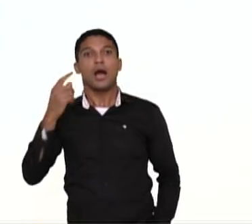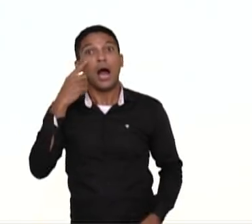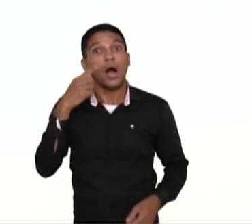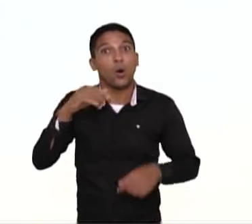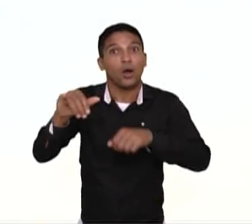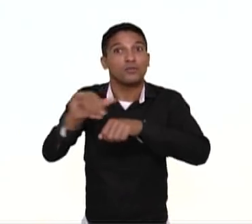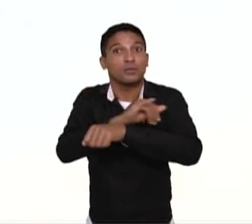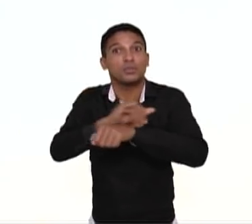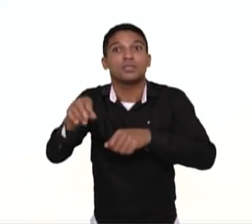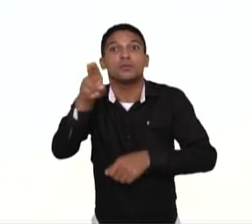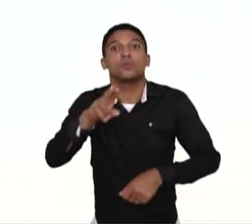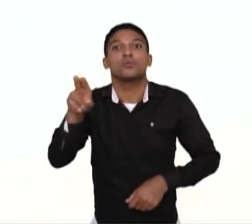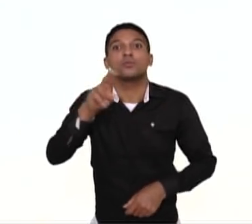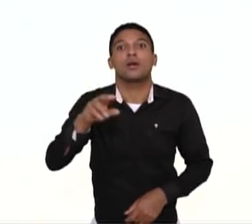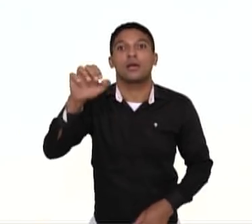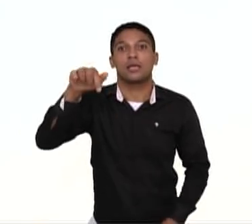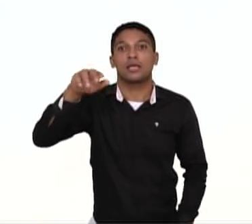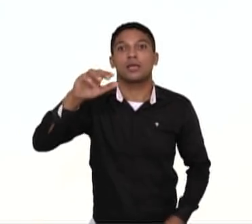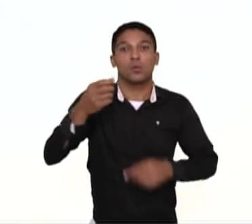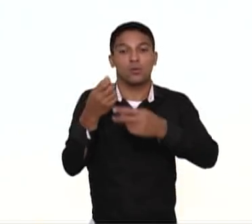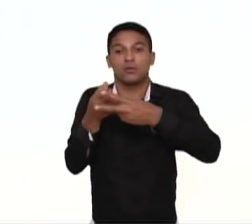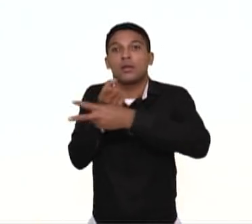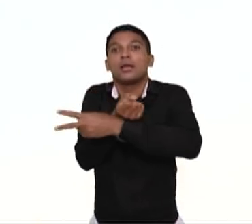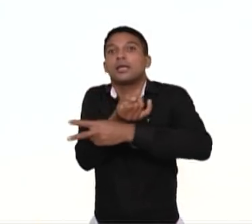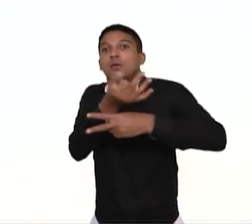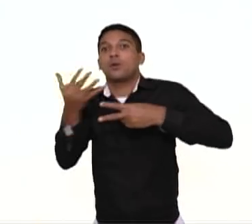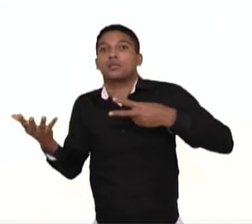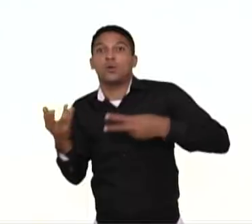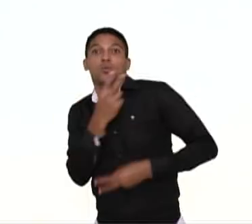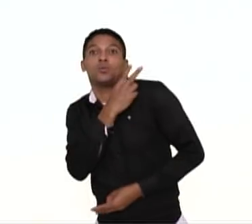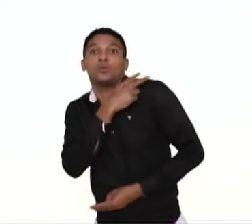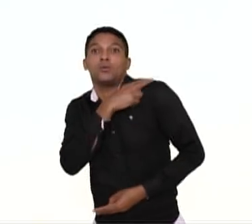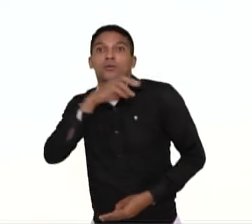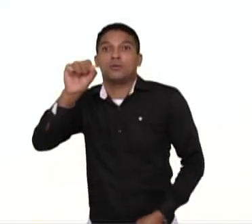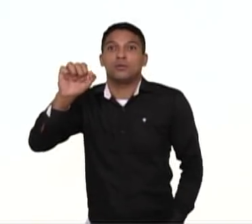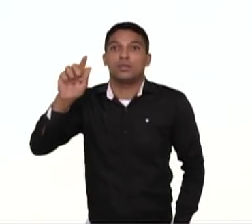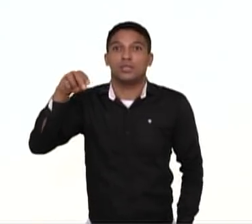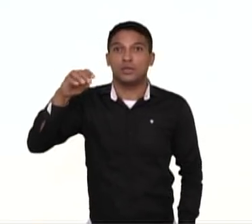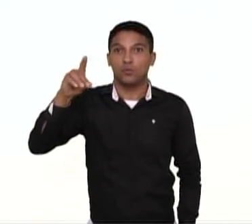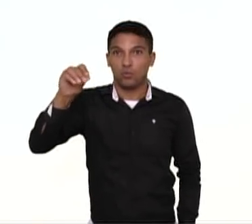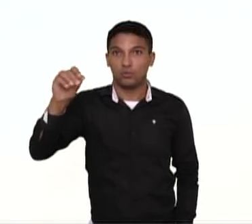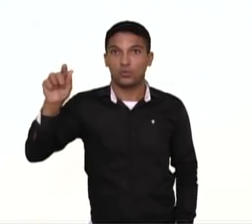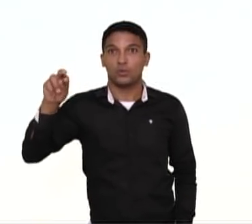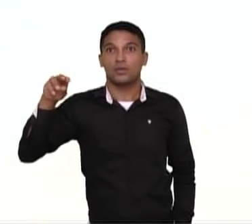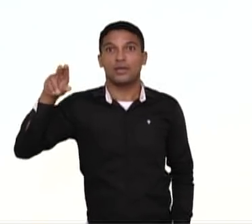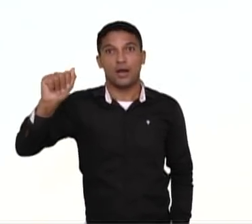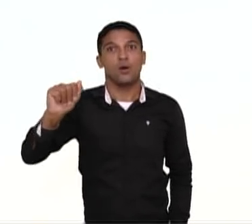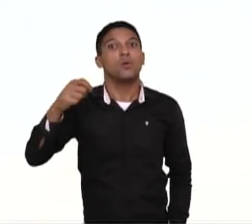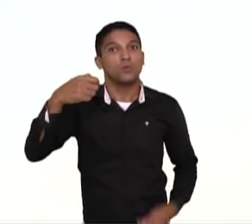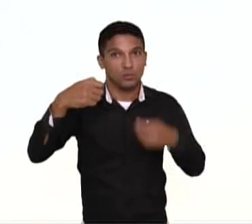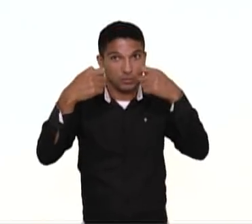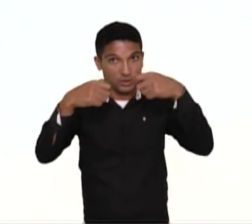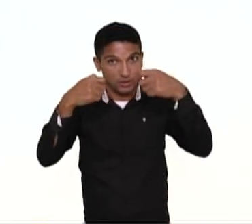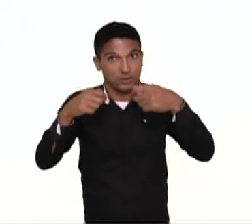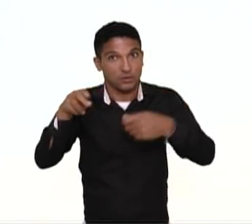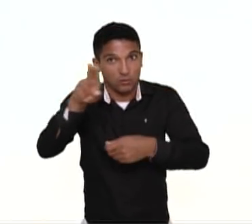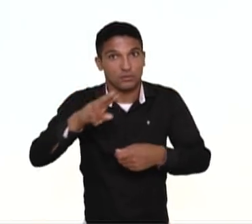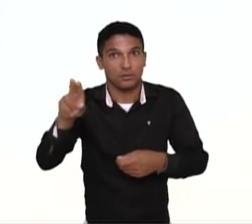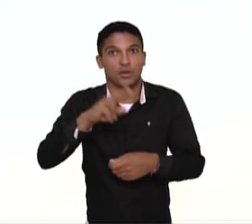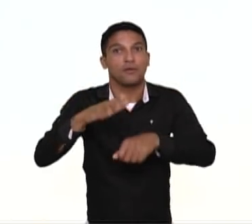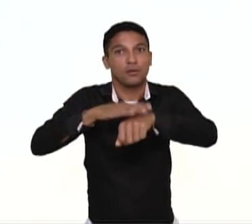x representa uma medida, né? Um tempinho para vocês resolverem e nós já voltamos.